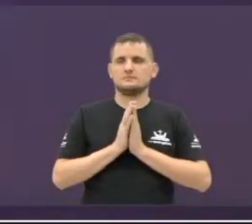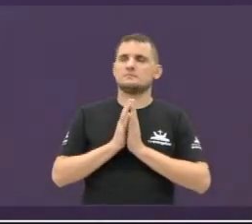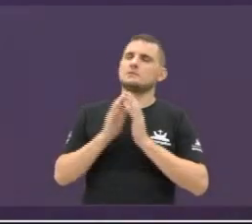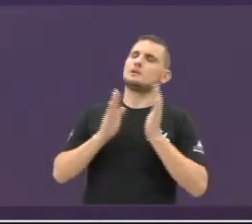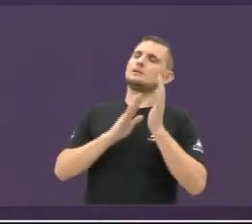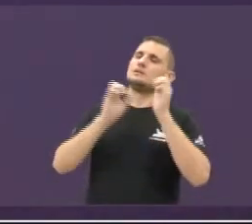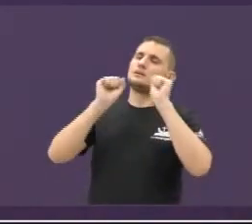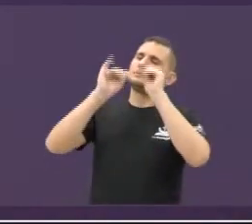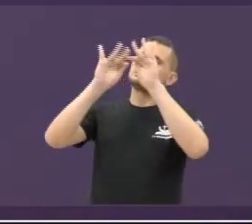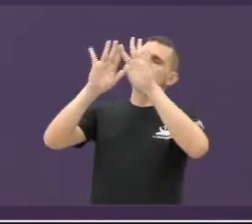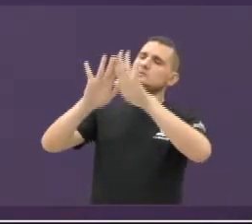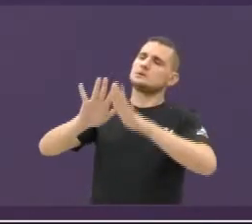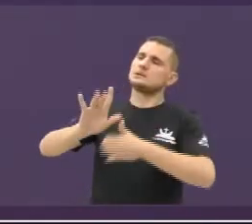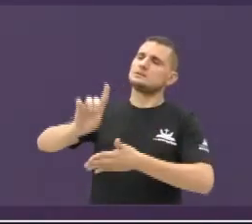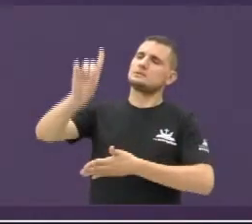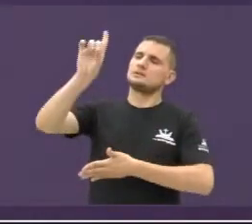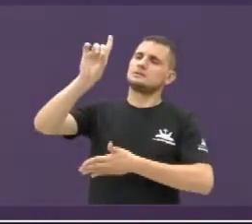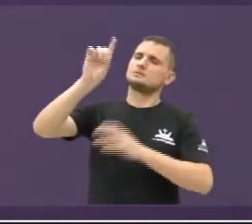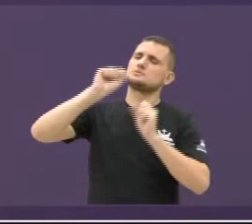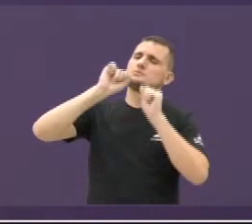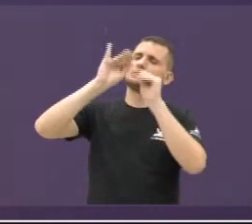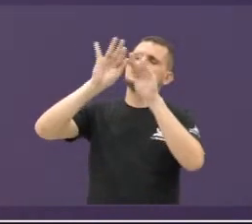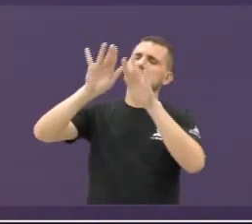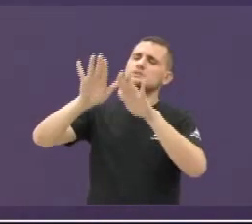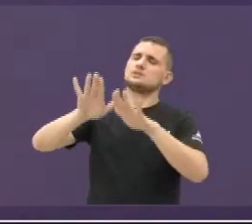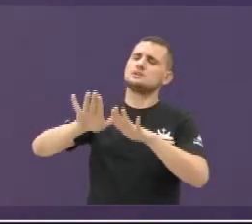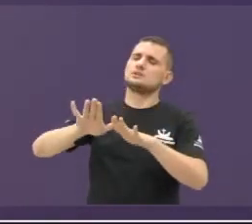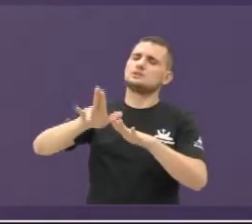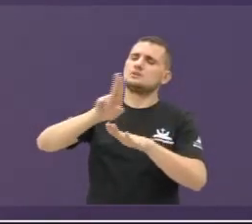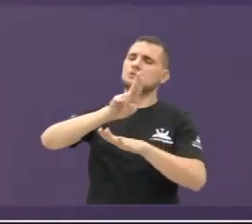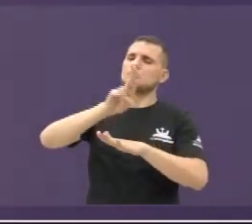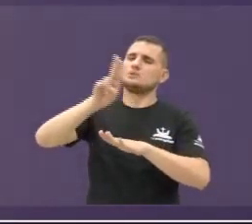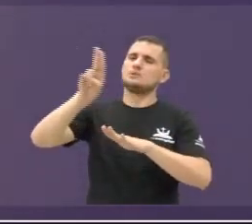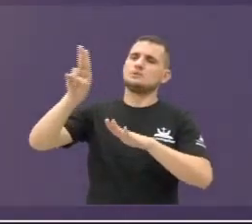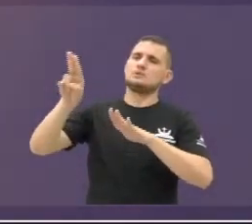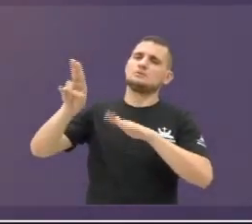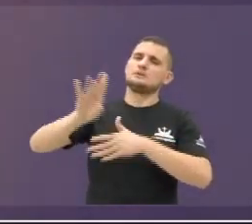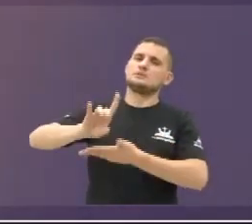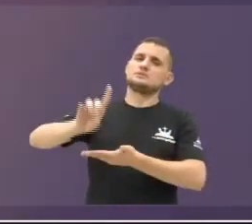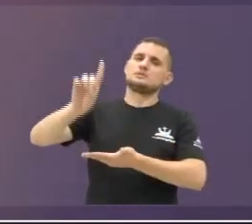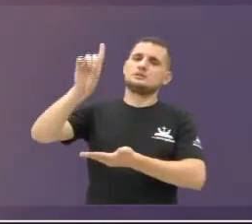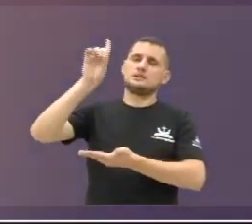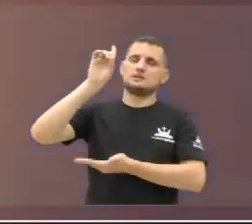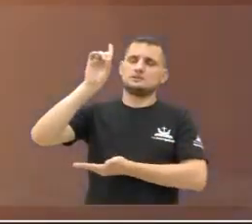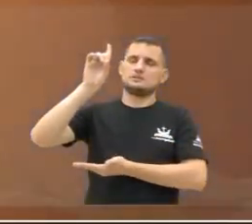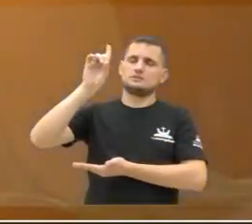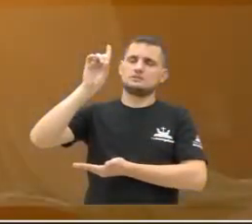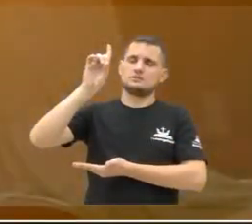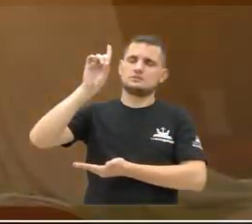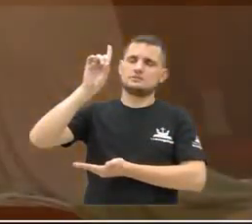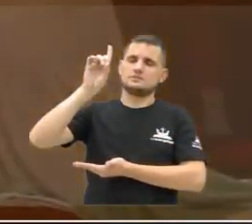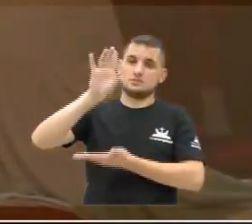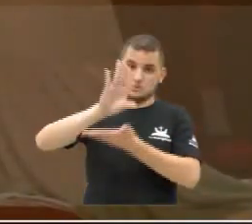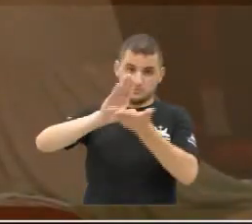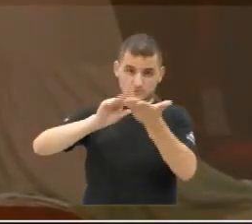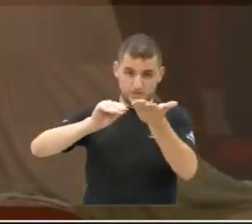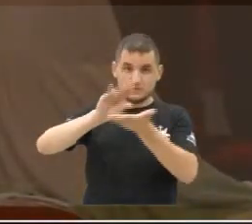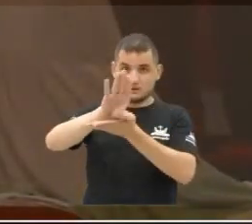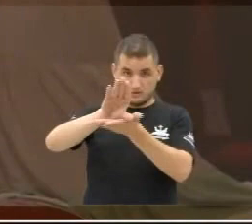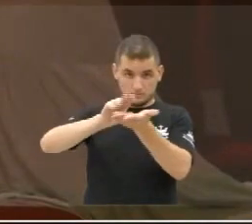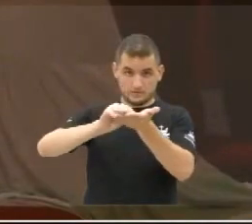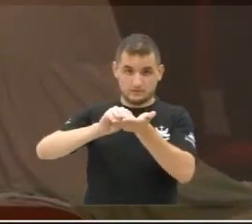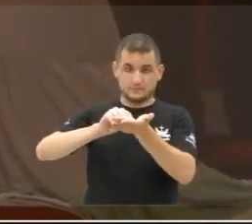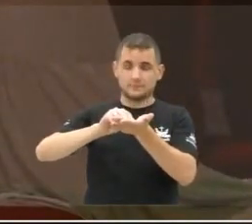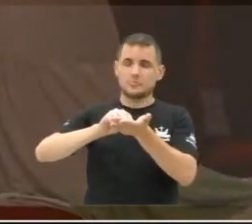Bendito seja Deus. Bendito seja Deus. Bendito seja o seu santo nome. Bendito seja